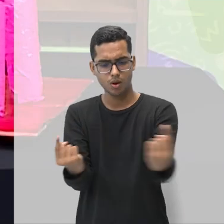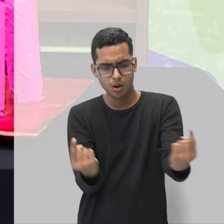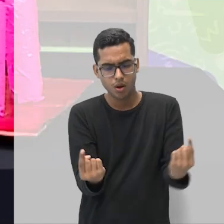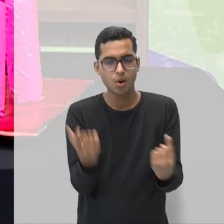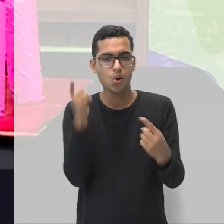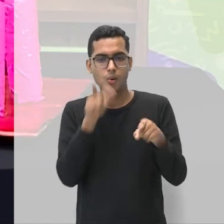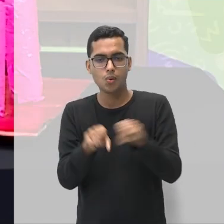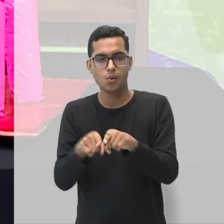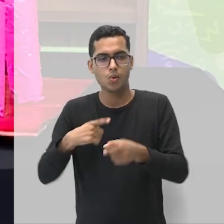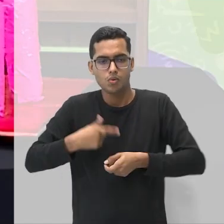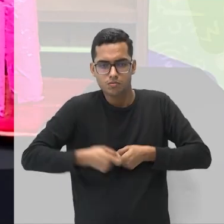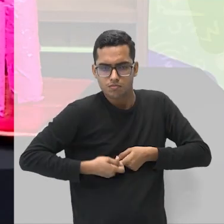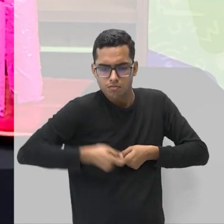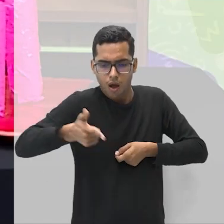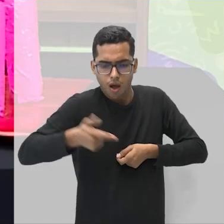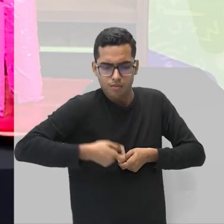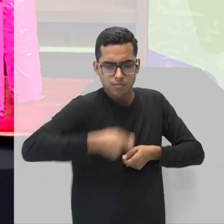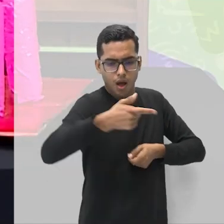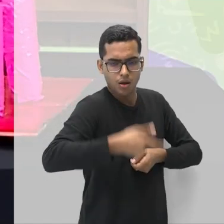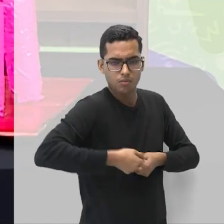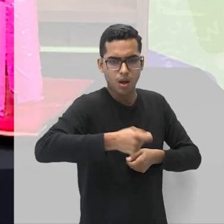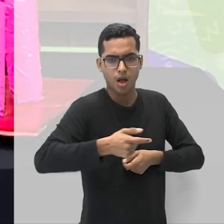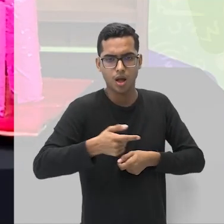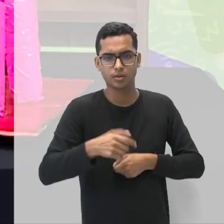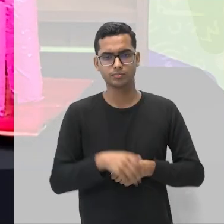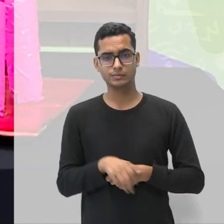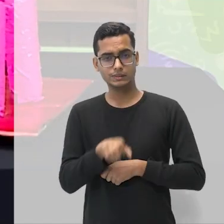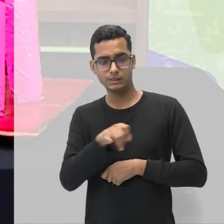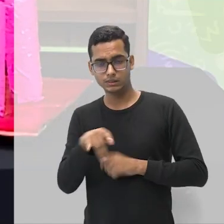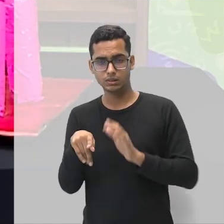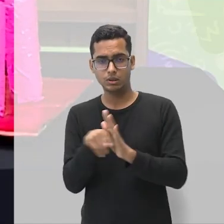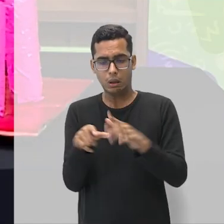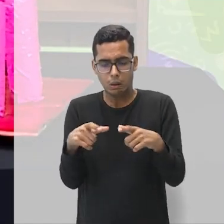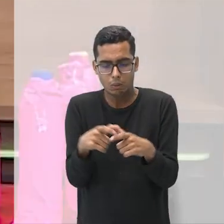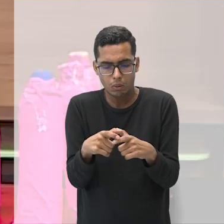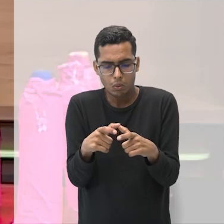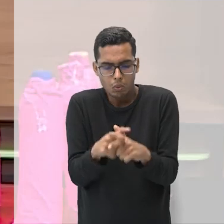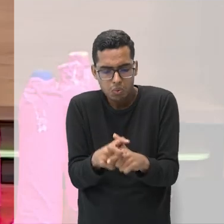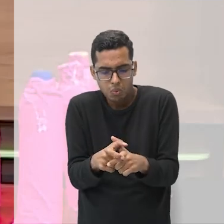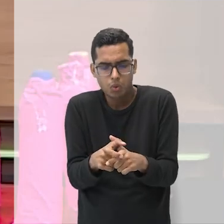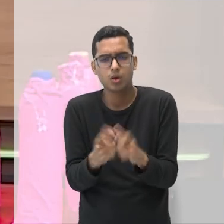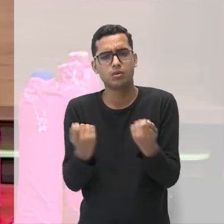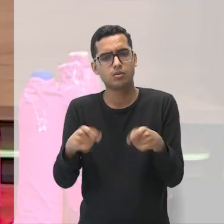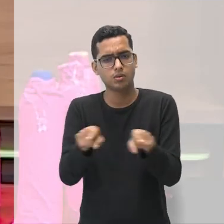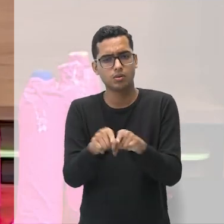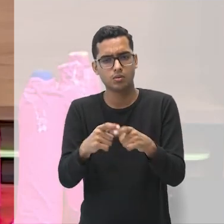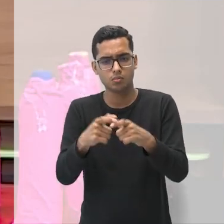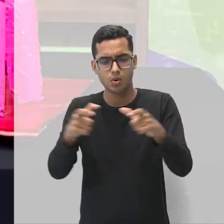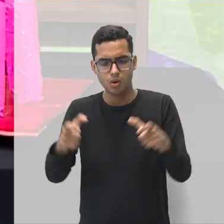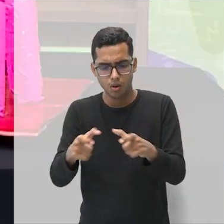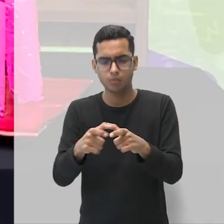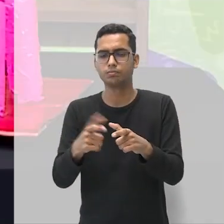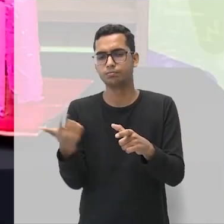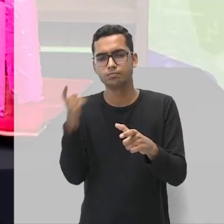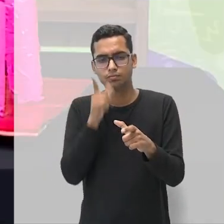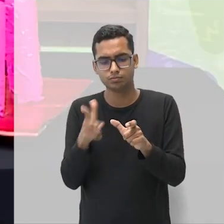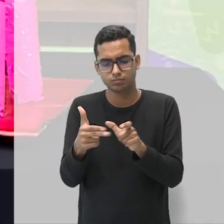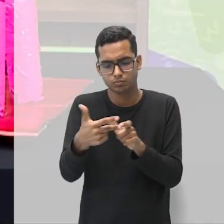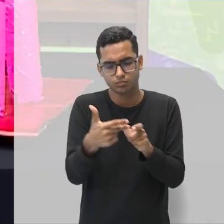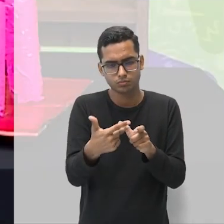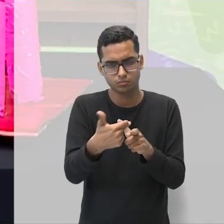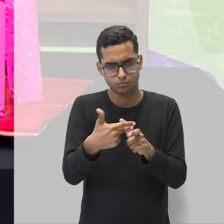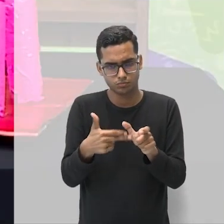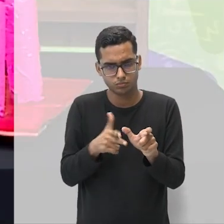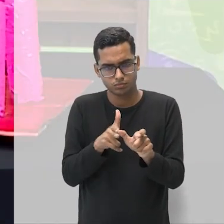ficar muito pequeno aqui, ó, você pode cortar um pouquinho mais da argola, tá bom? E aí